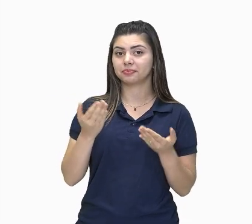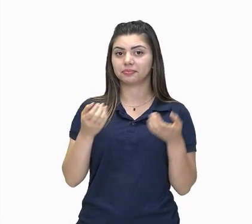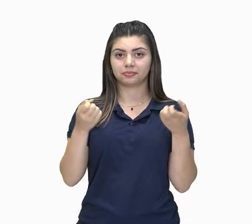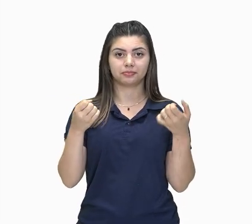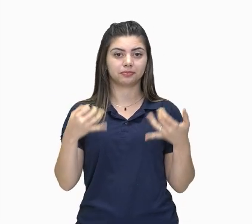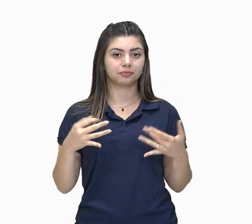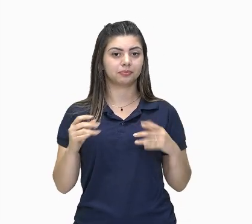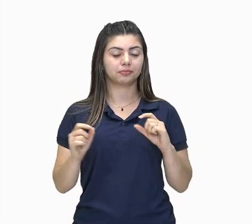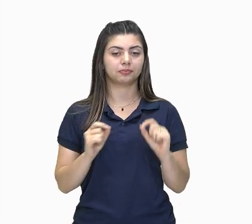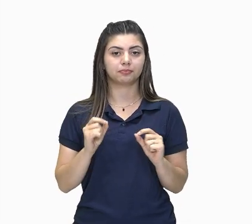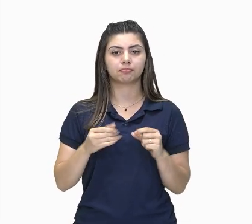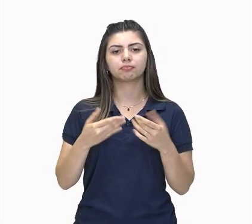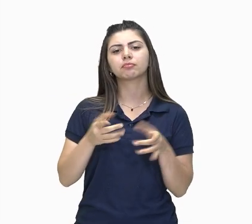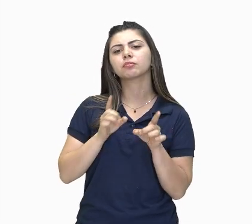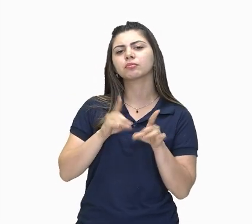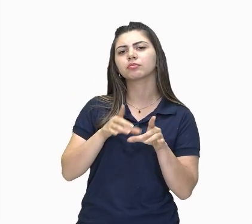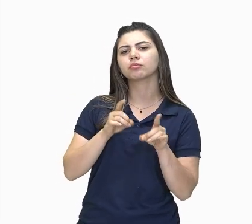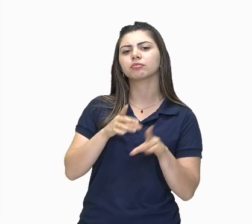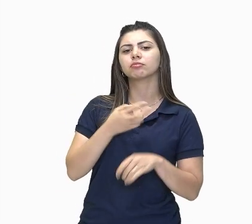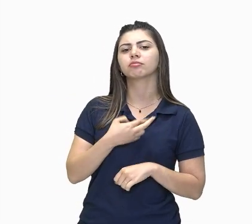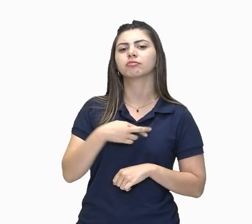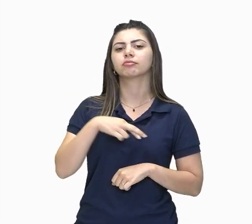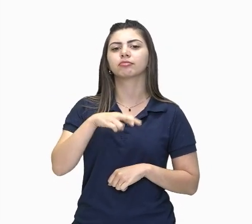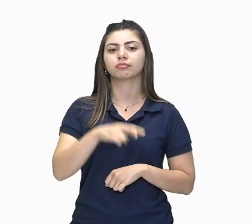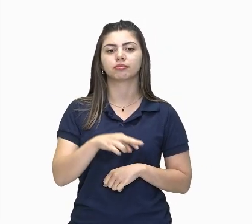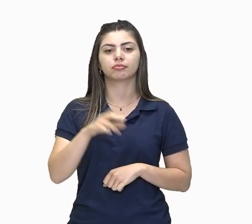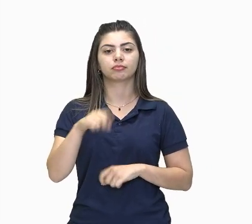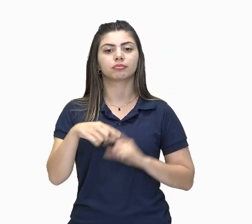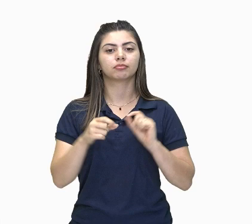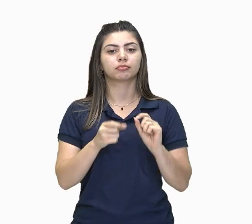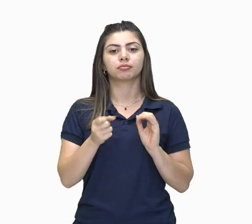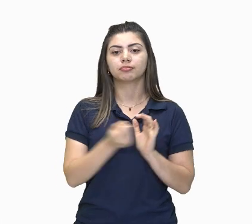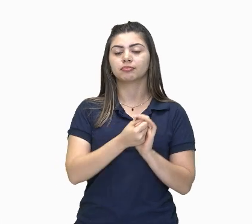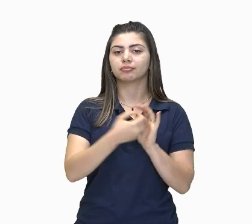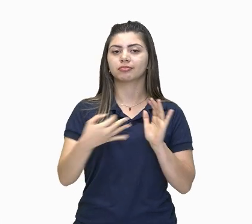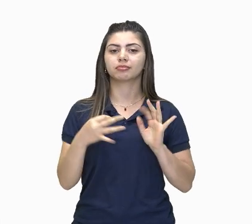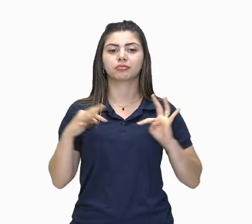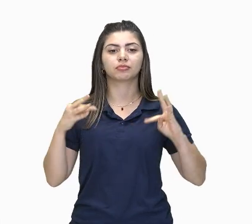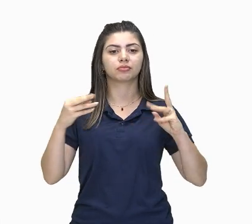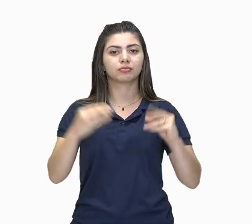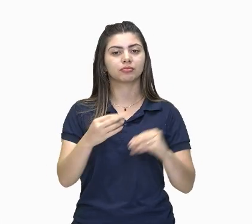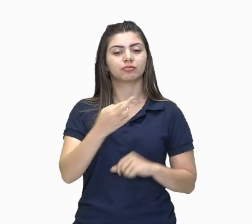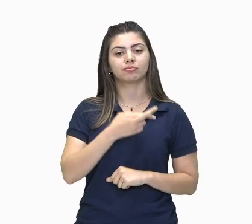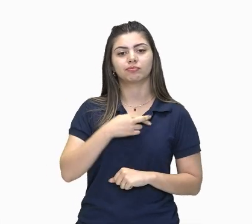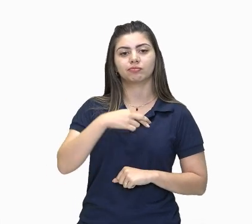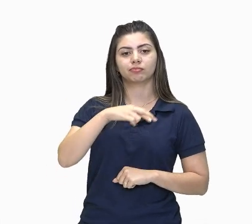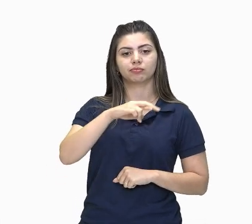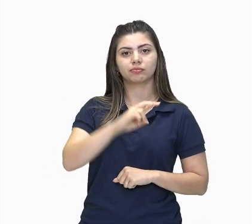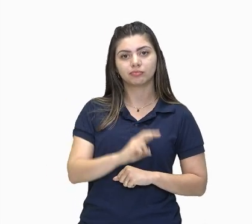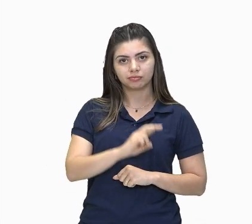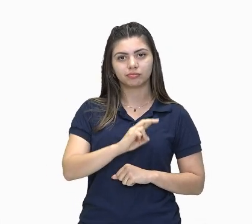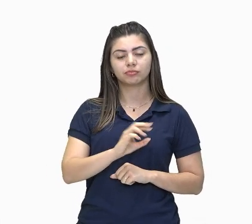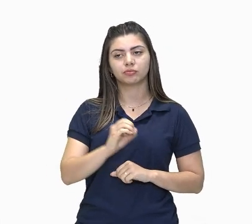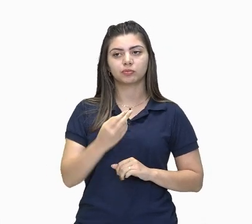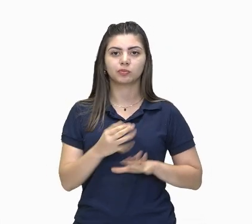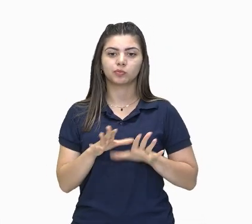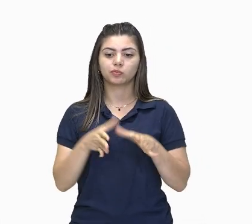cartela. A doutrina é um elemento constitutivo de toda tradição ou grupo